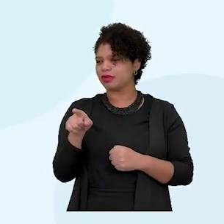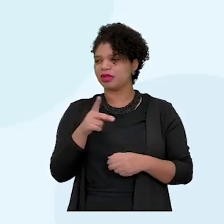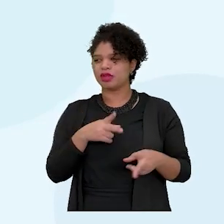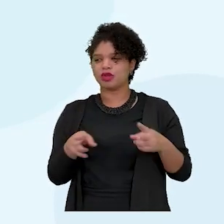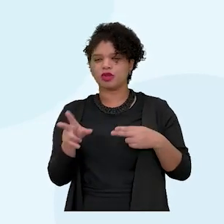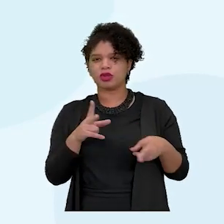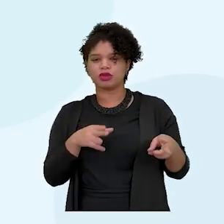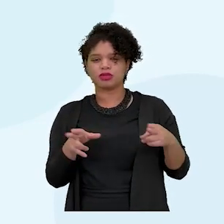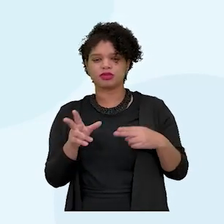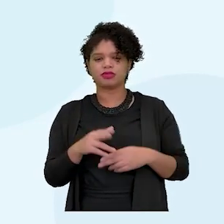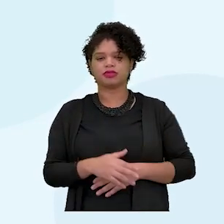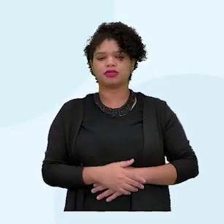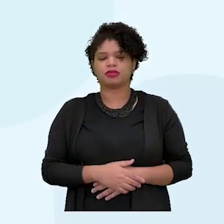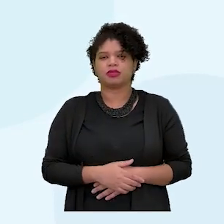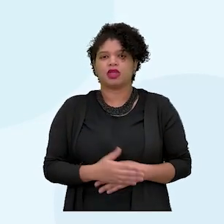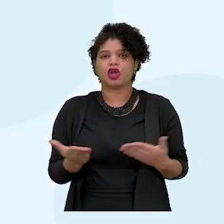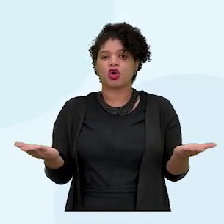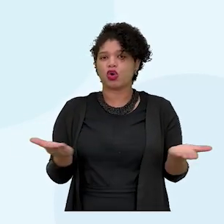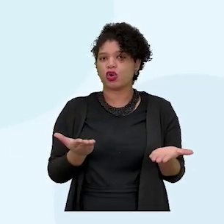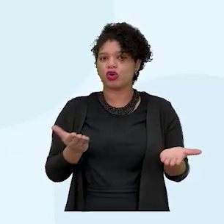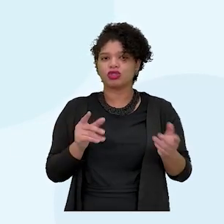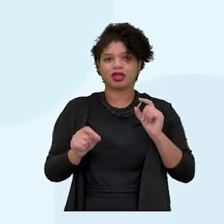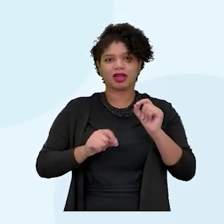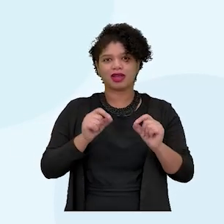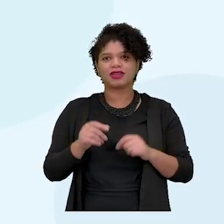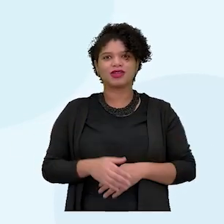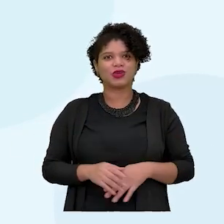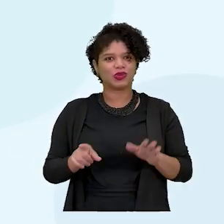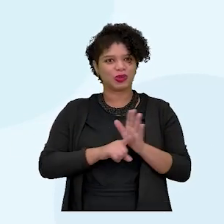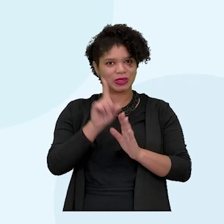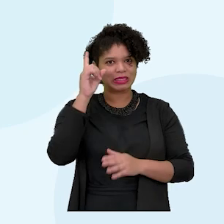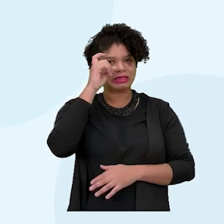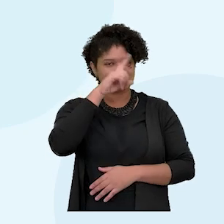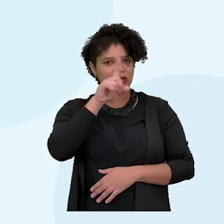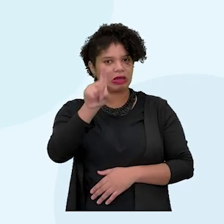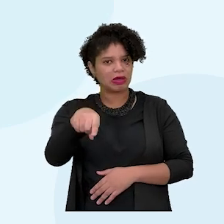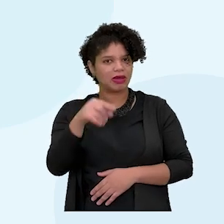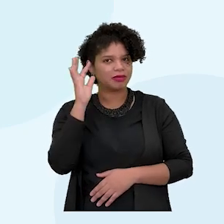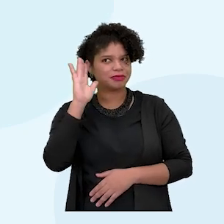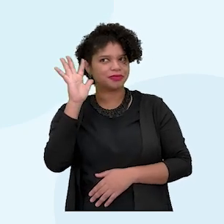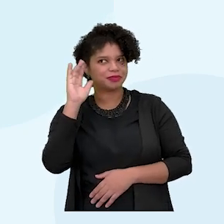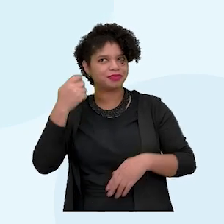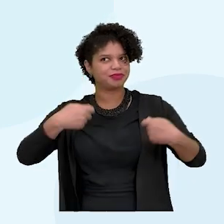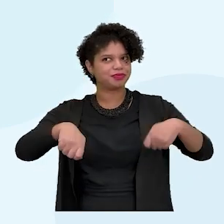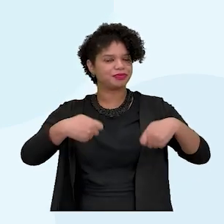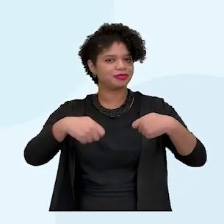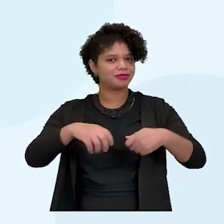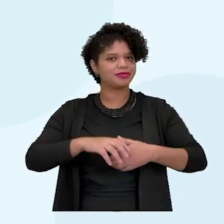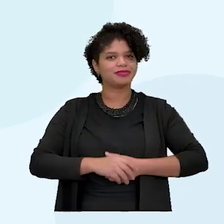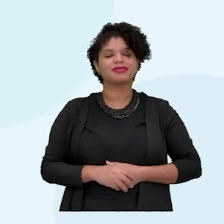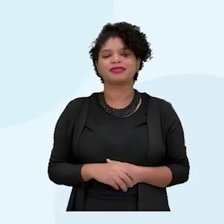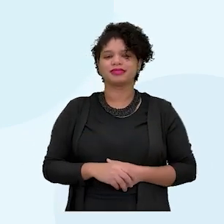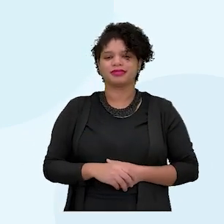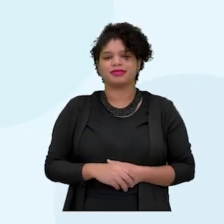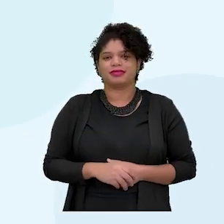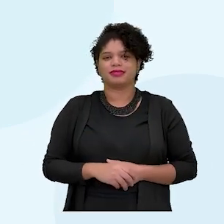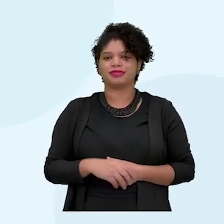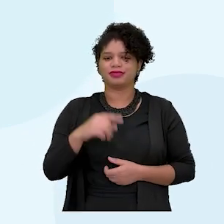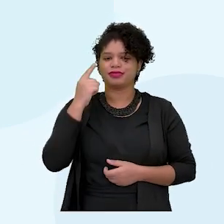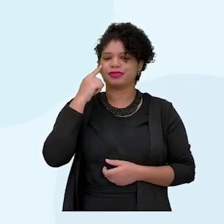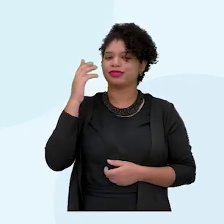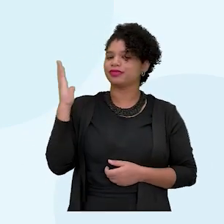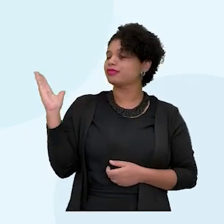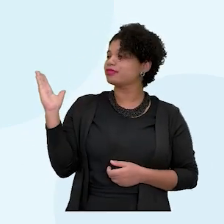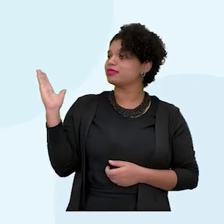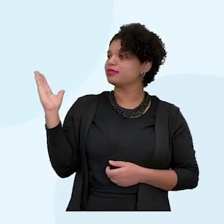ser adolescente? Hoje. Ah, que pergunta difícil, hein? Tem que pensar bem, hein? Como a realidade